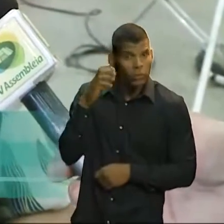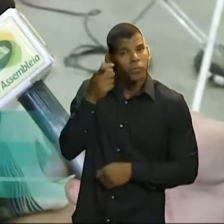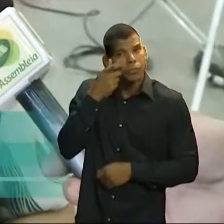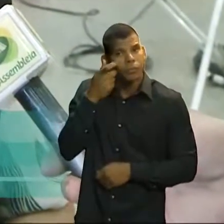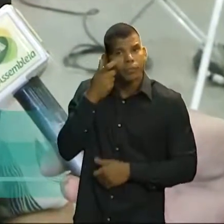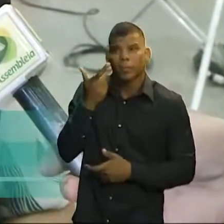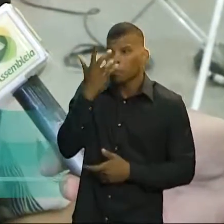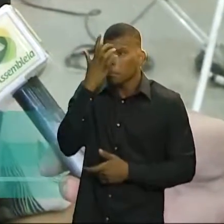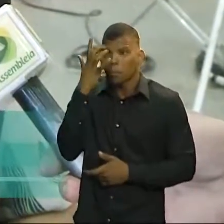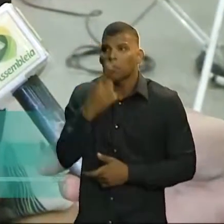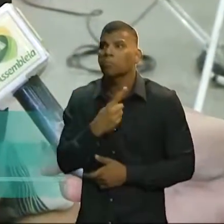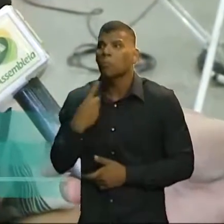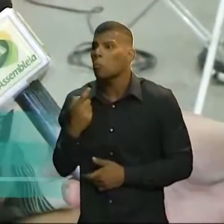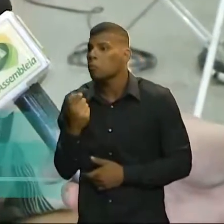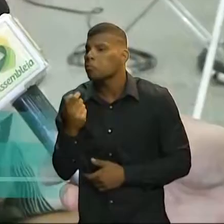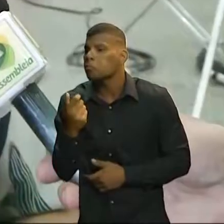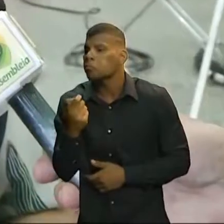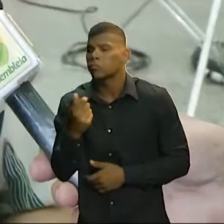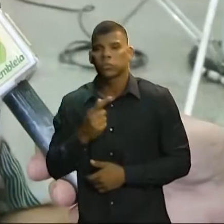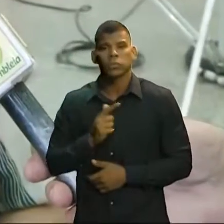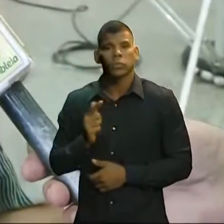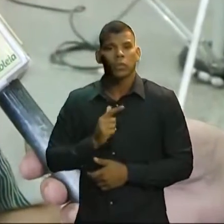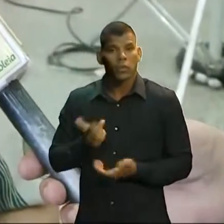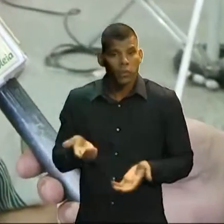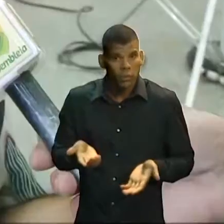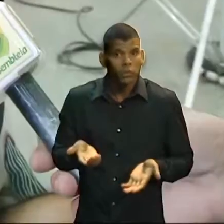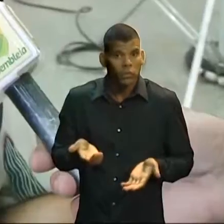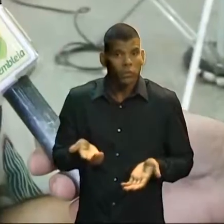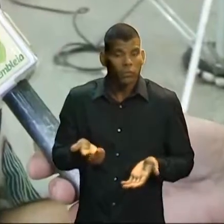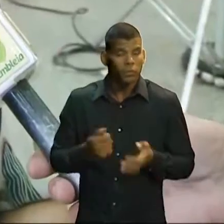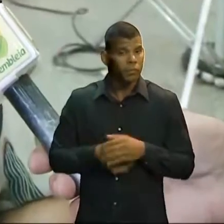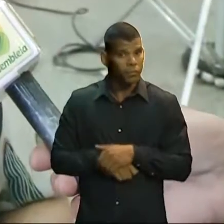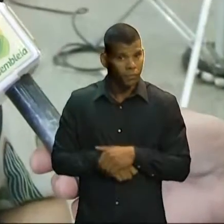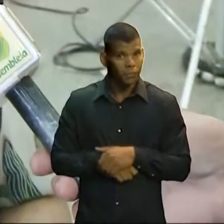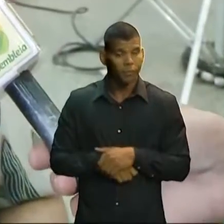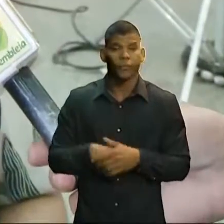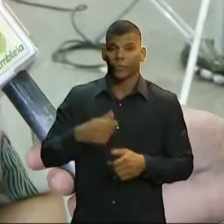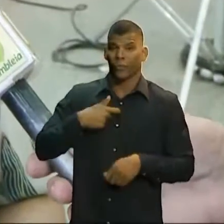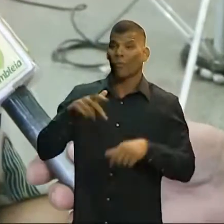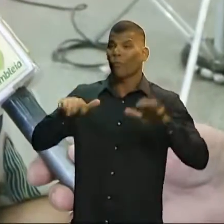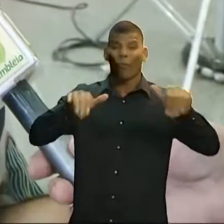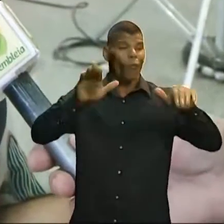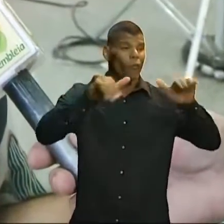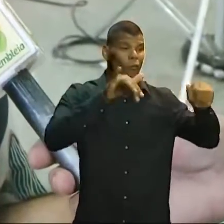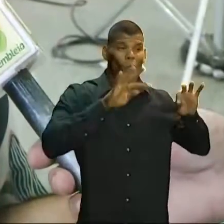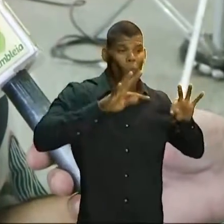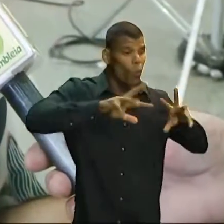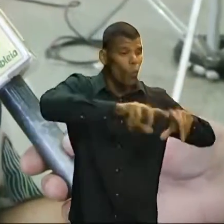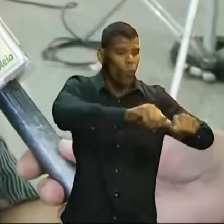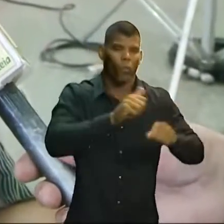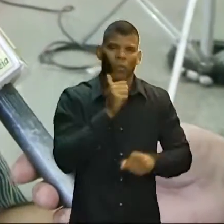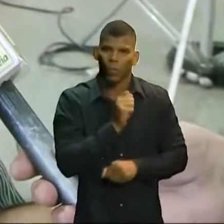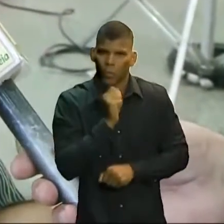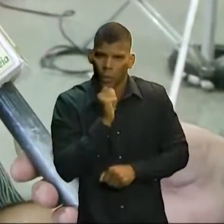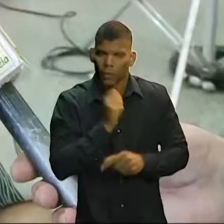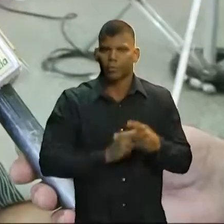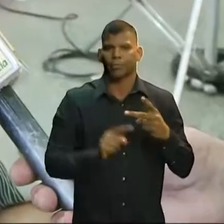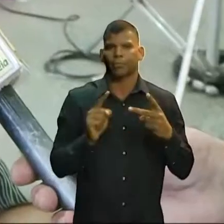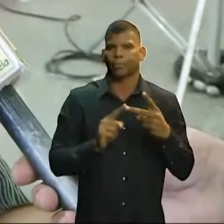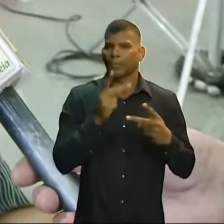de mortalidade, né, diminuiu muito. Convido todas as mães, né, de